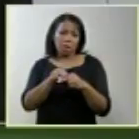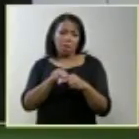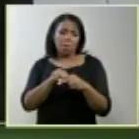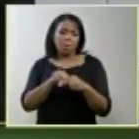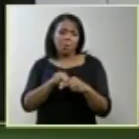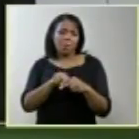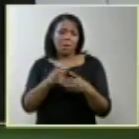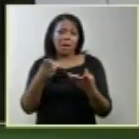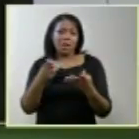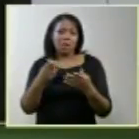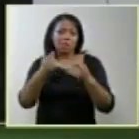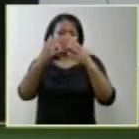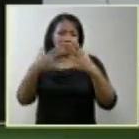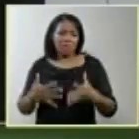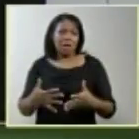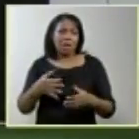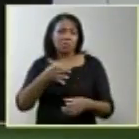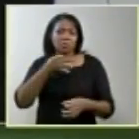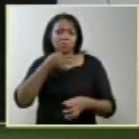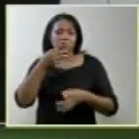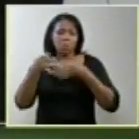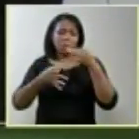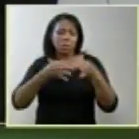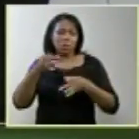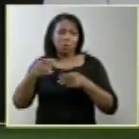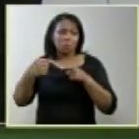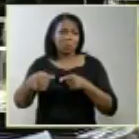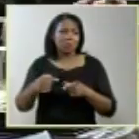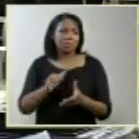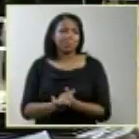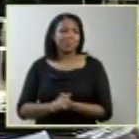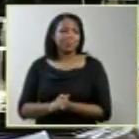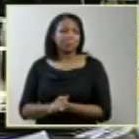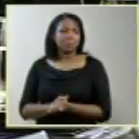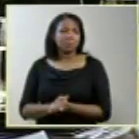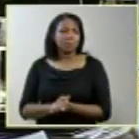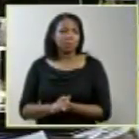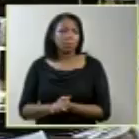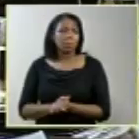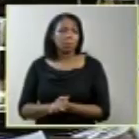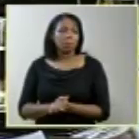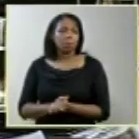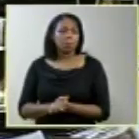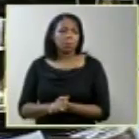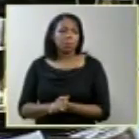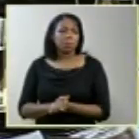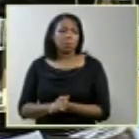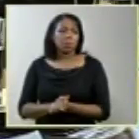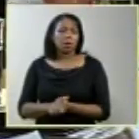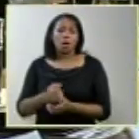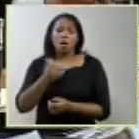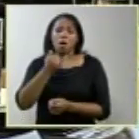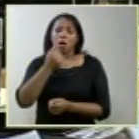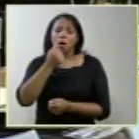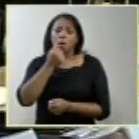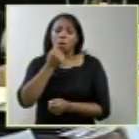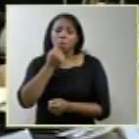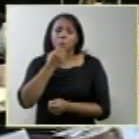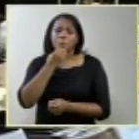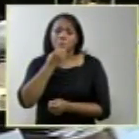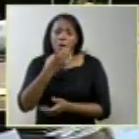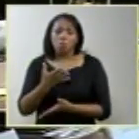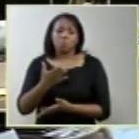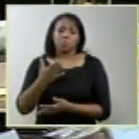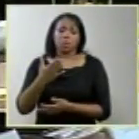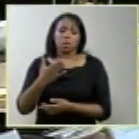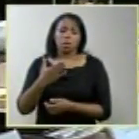deslindar-se a controvérsia. E, ao saudá-lo, pedir escusas, que eu vou ter que me retirar. Tenho